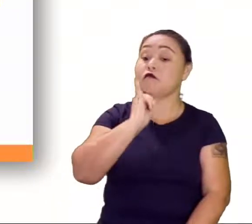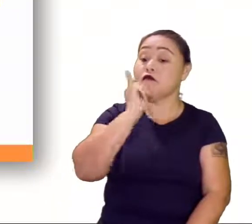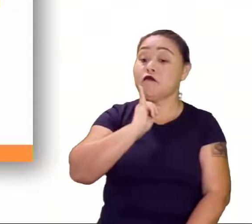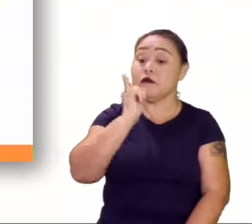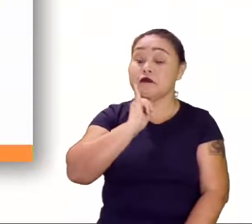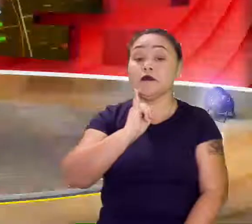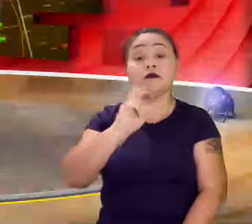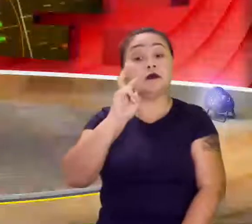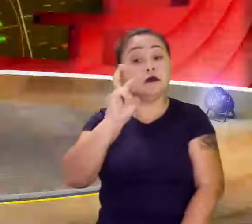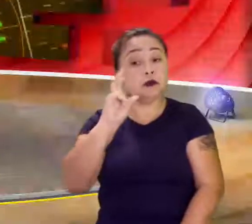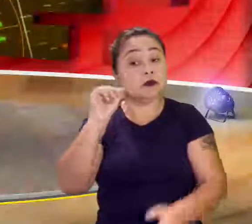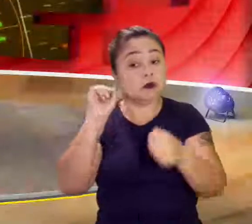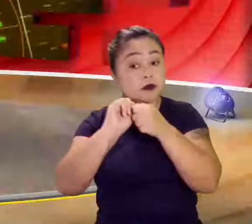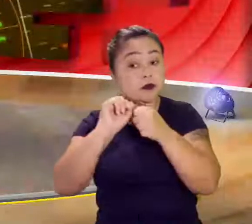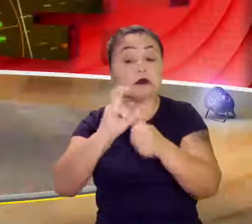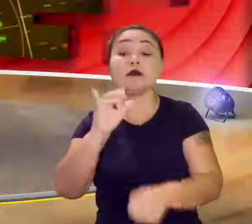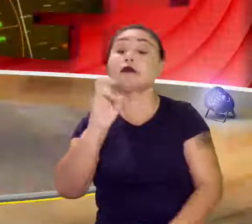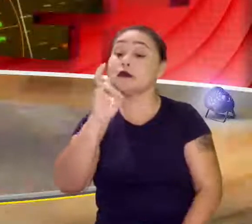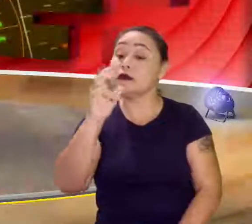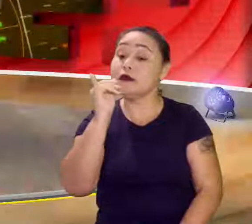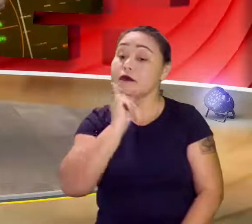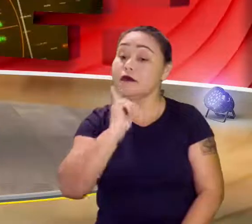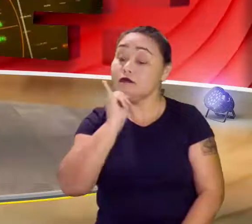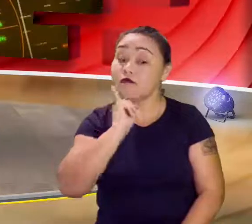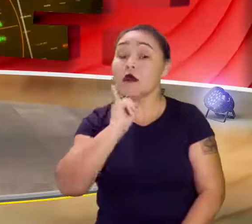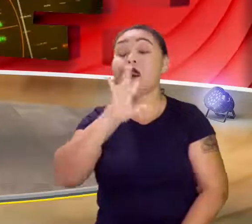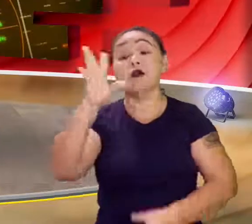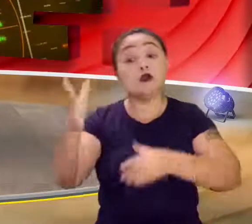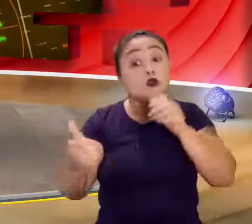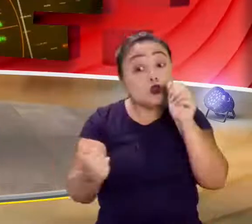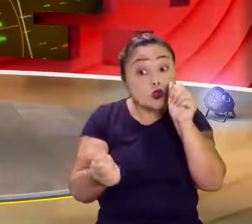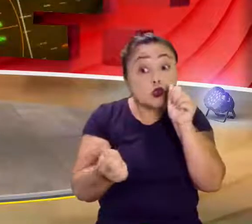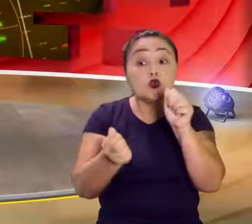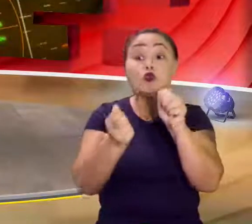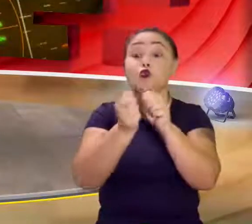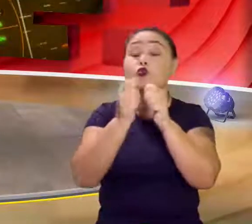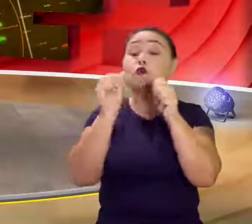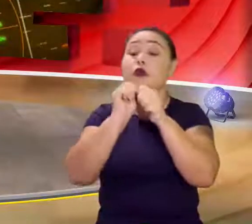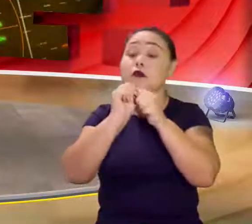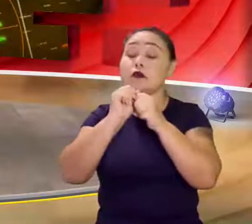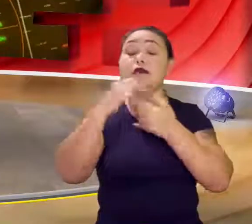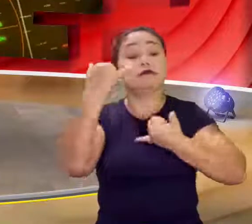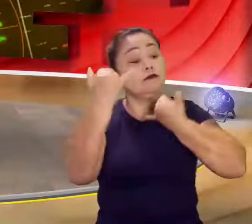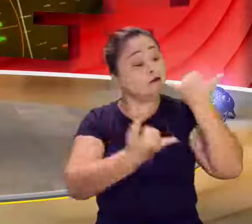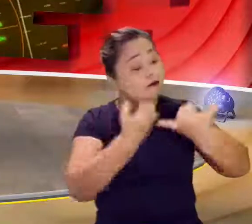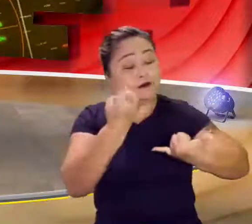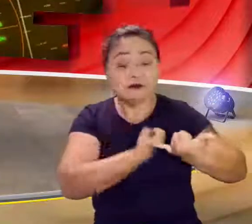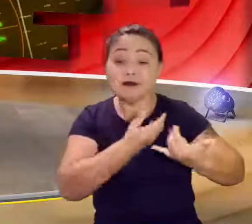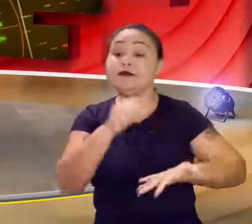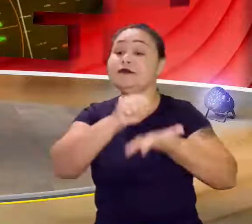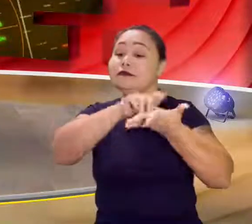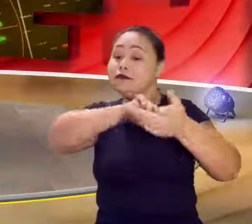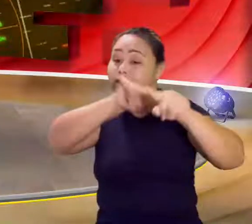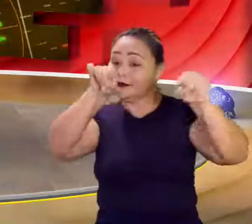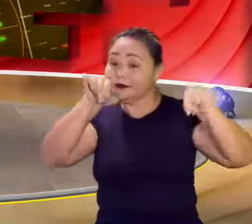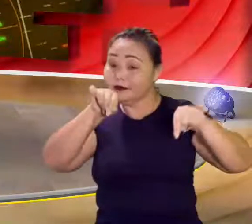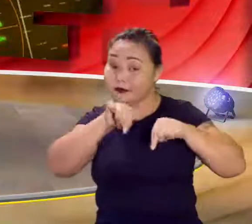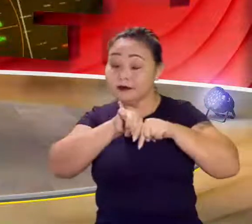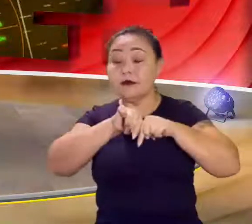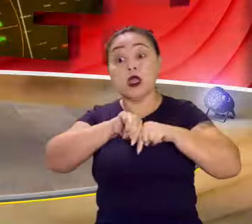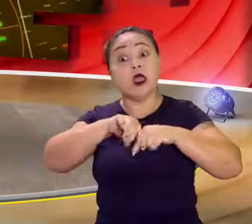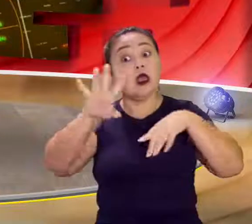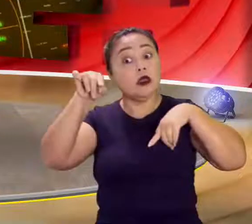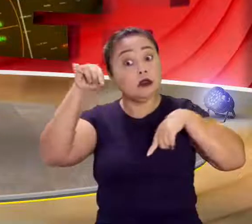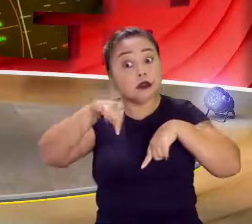olha aqui, fizemos 5 exemplos, e junto com 5 exemplos ainda tem o Brincando com os Números. Perfeito. E ainda as atividades de sala. Eu acho que se eles